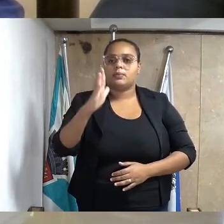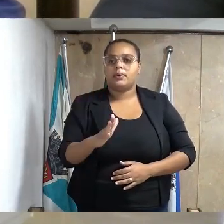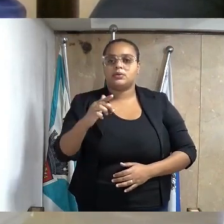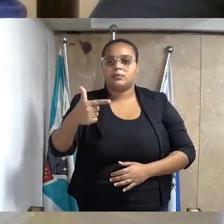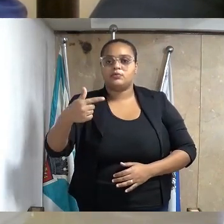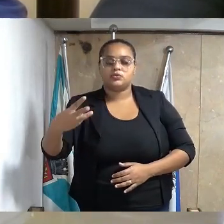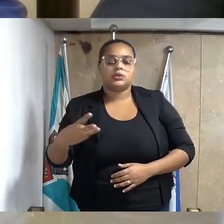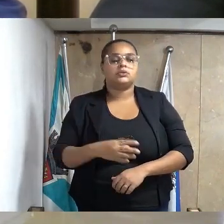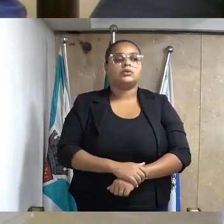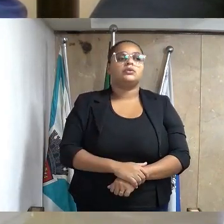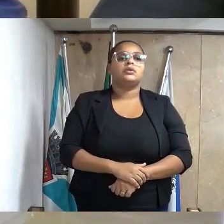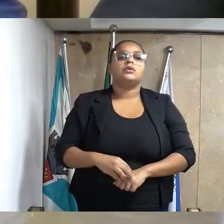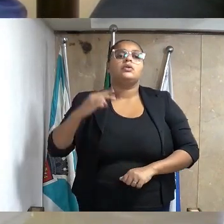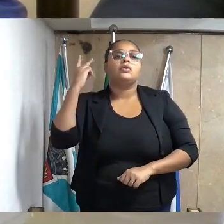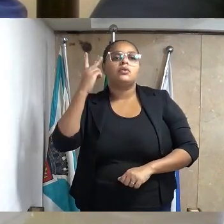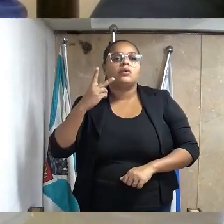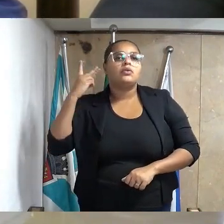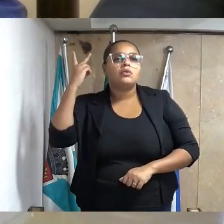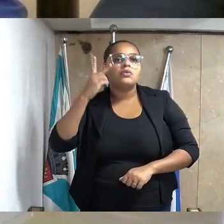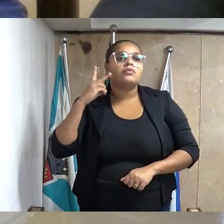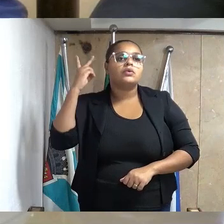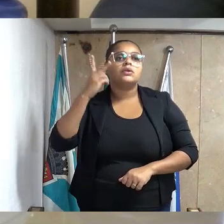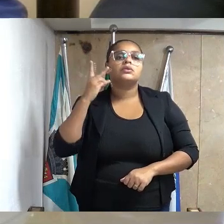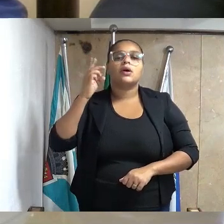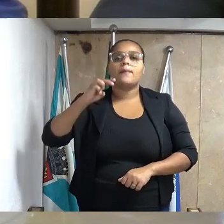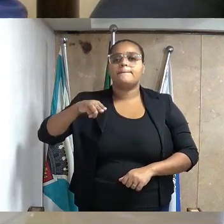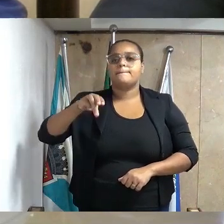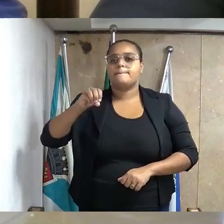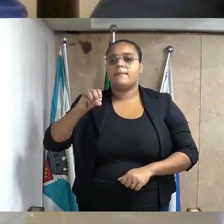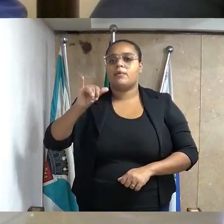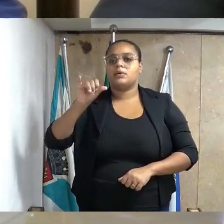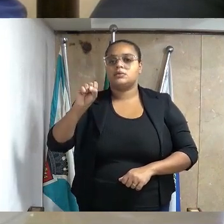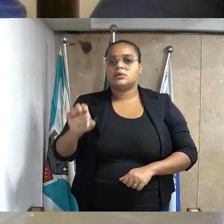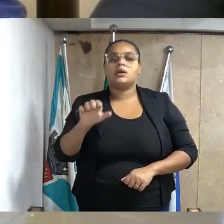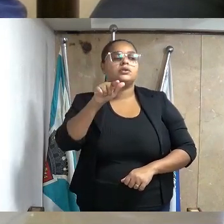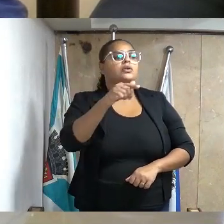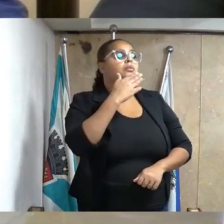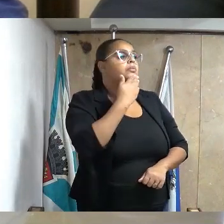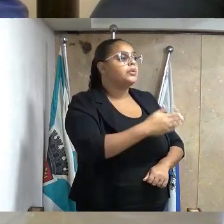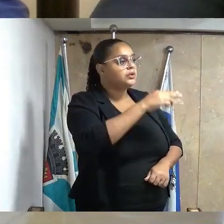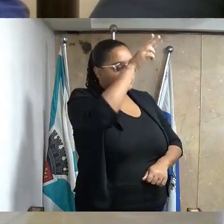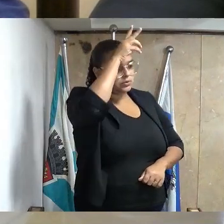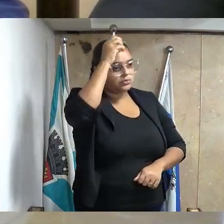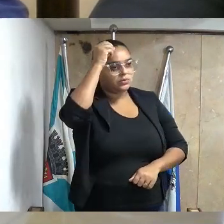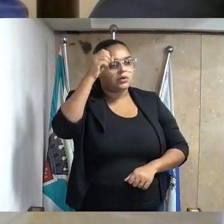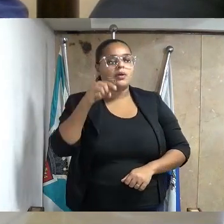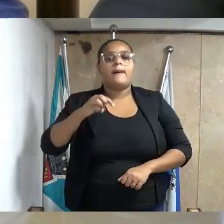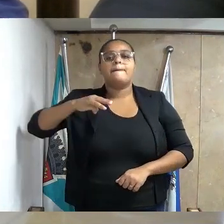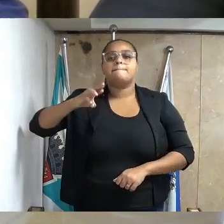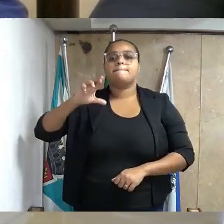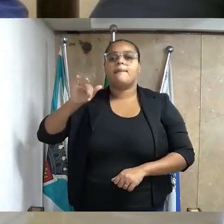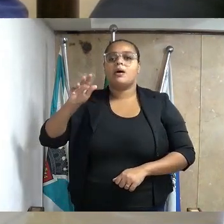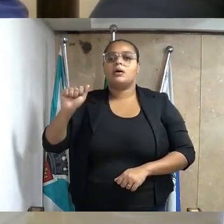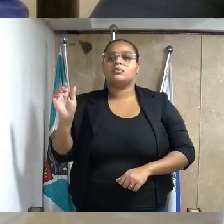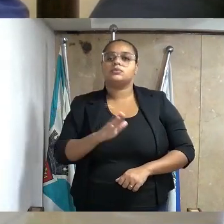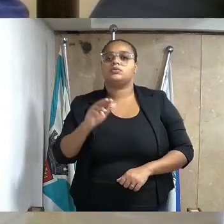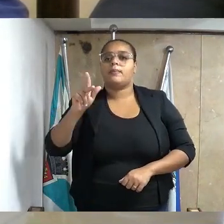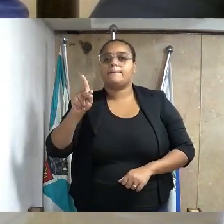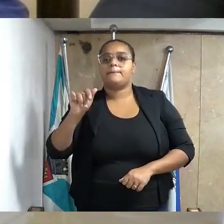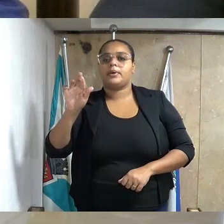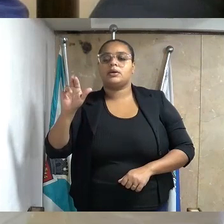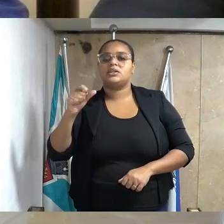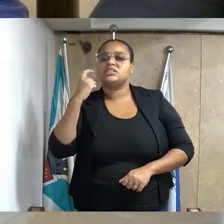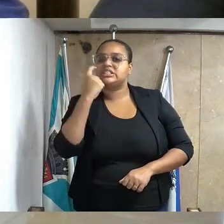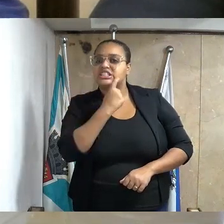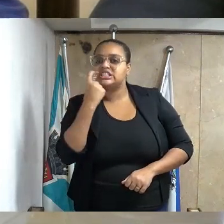462/2023, do excelentíssimo senhor vereador Moisés Luiz Gomes, concedendo o ilustríssimo doutor Marcos Oliveira Pereira,